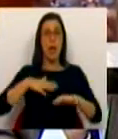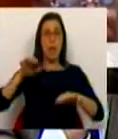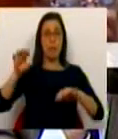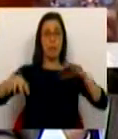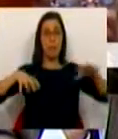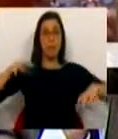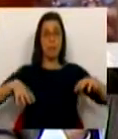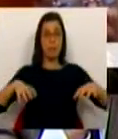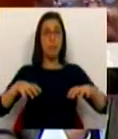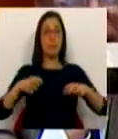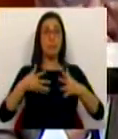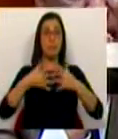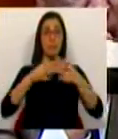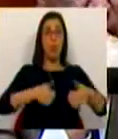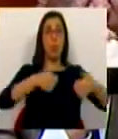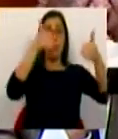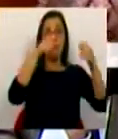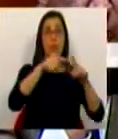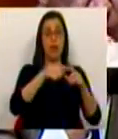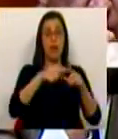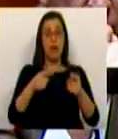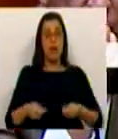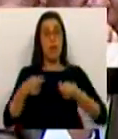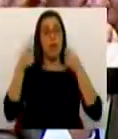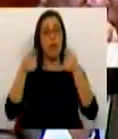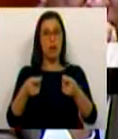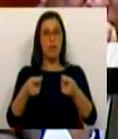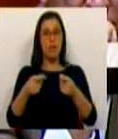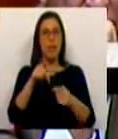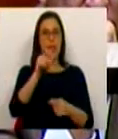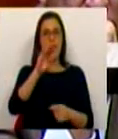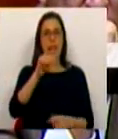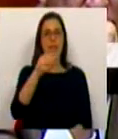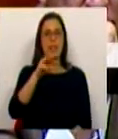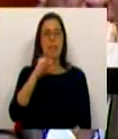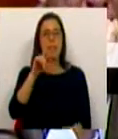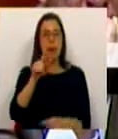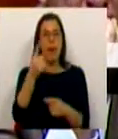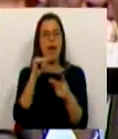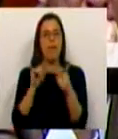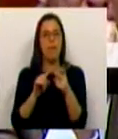empresariais às grandes infraestruturas, nos investimentos de last mile,